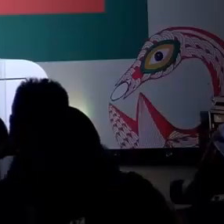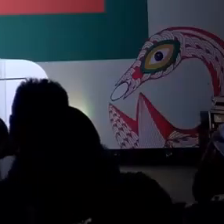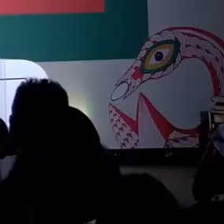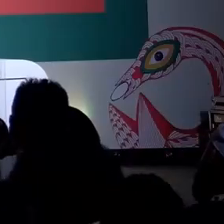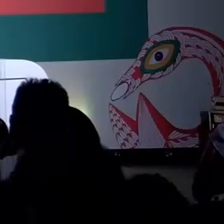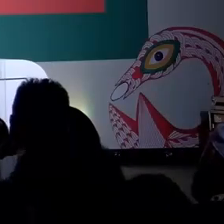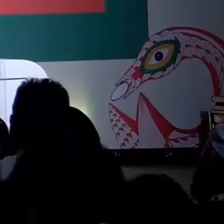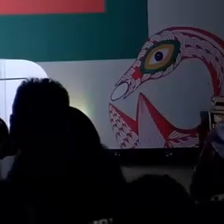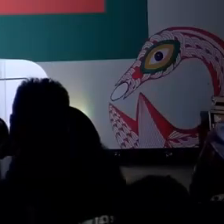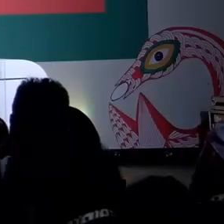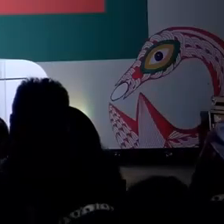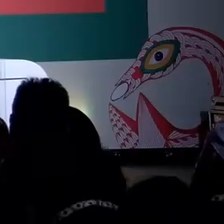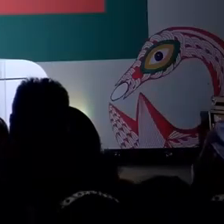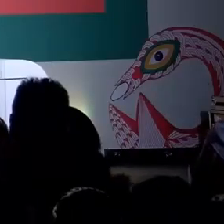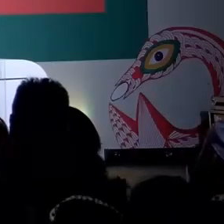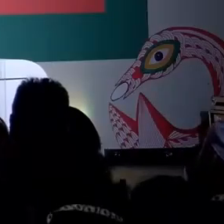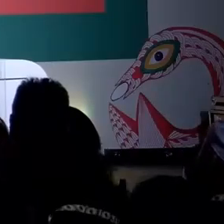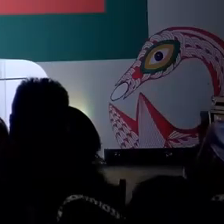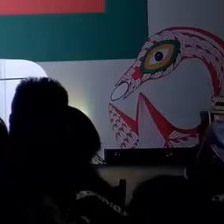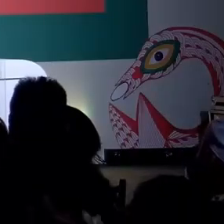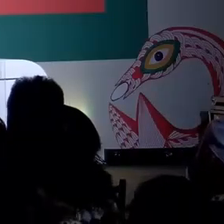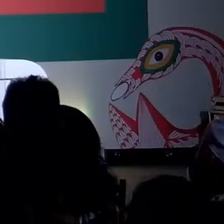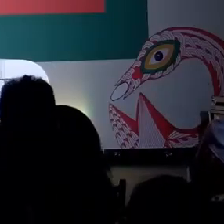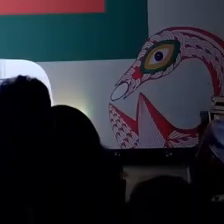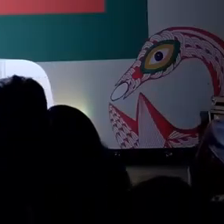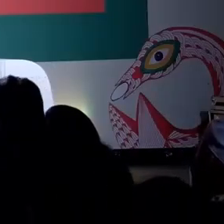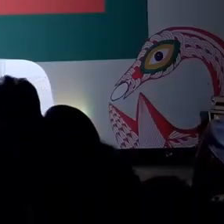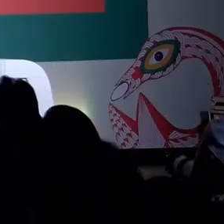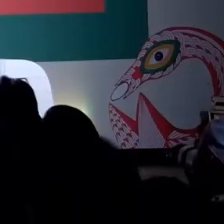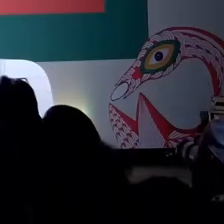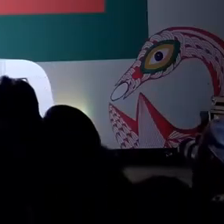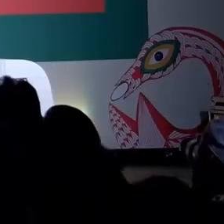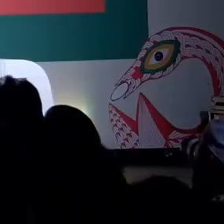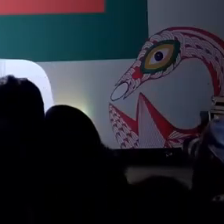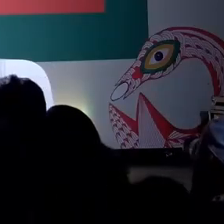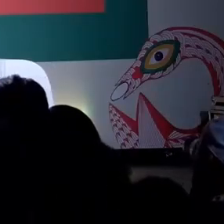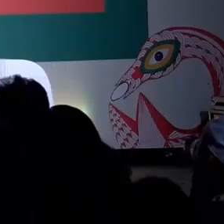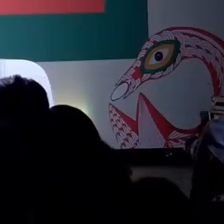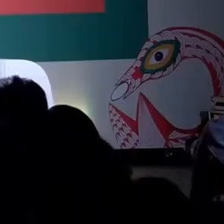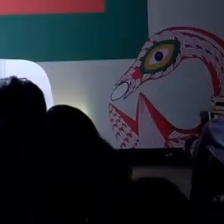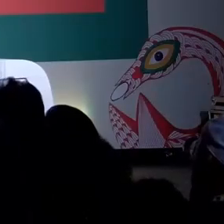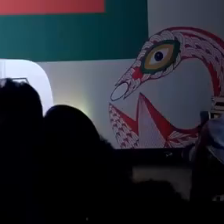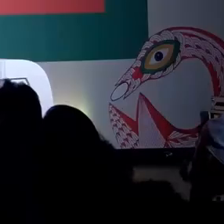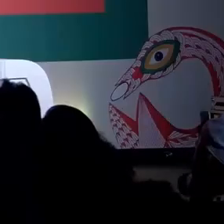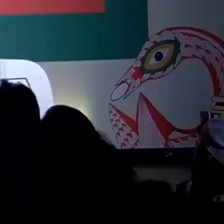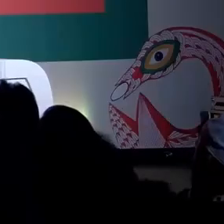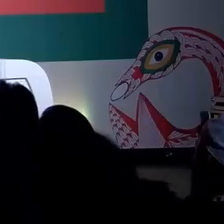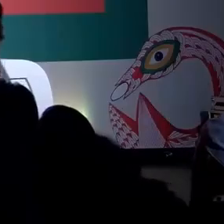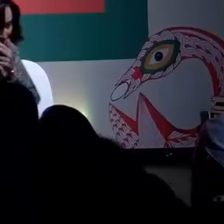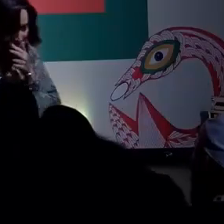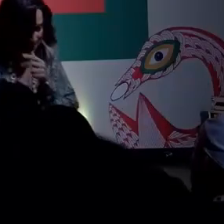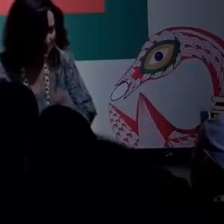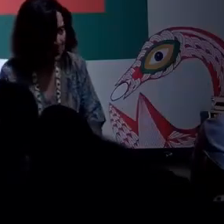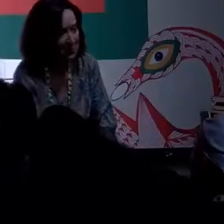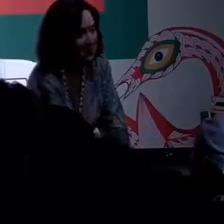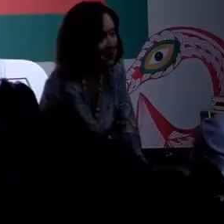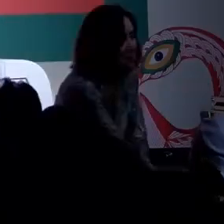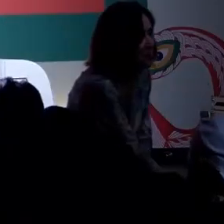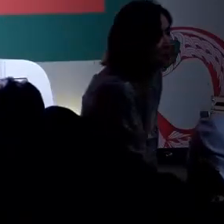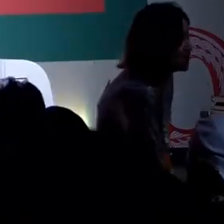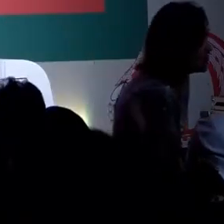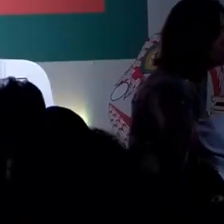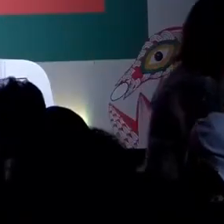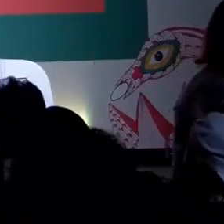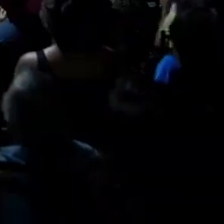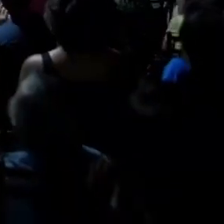fazer de essa frente mesa para a de plateia, há uma homenagem caixa transparente de a Ana Maria acrílico Gonçalves que carrega e os Walter livros que Ugumem. cada um Mãe. escreveu, bem como seus nomes.